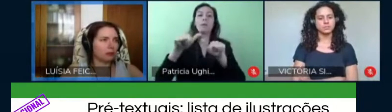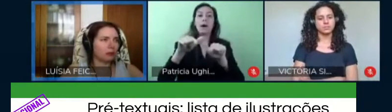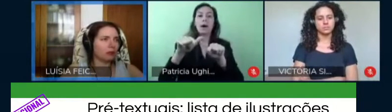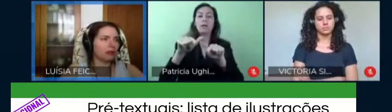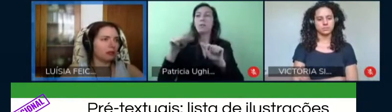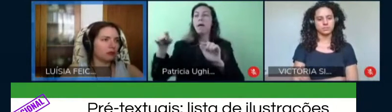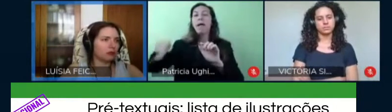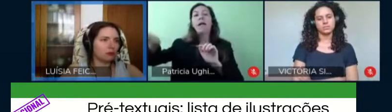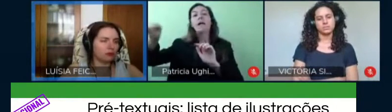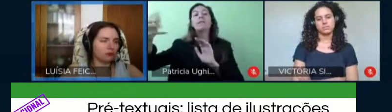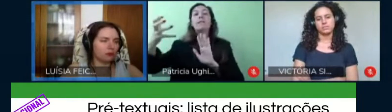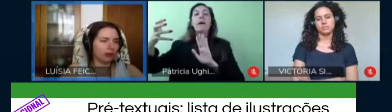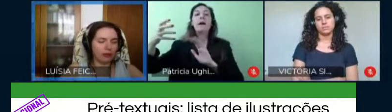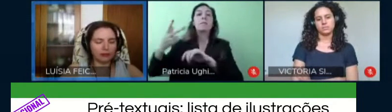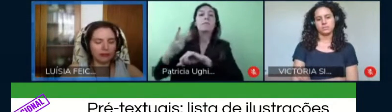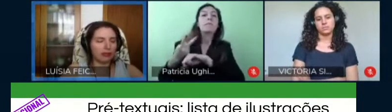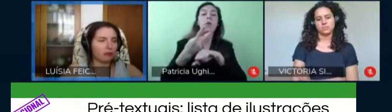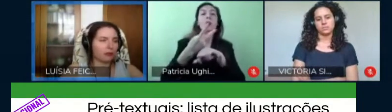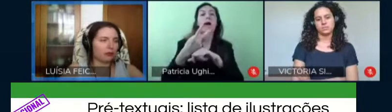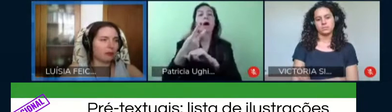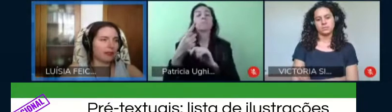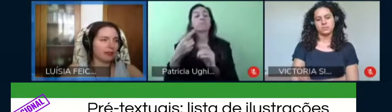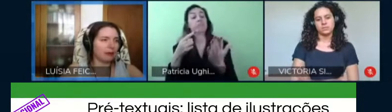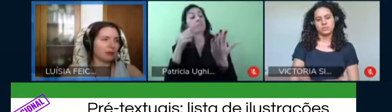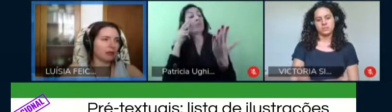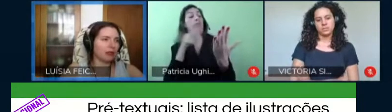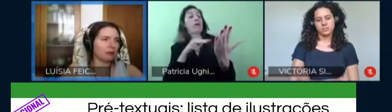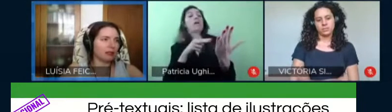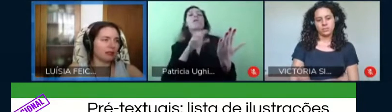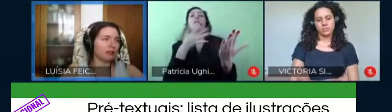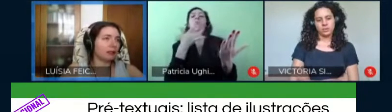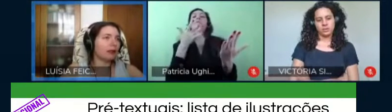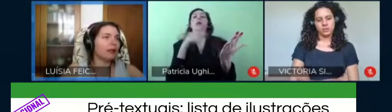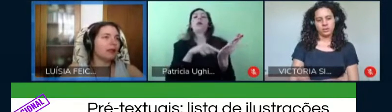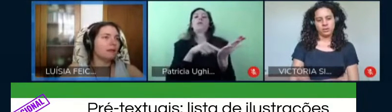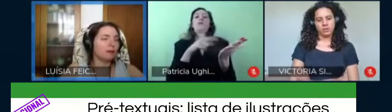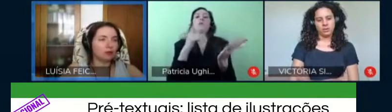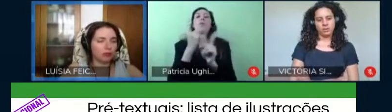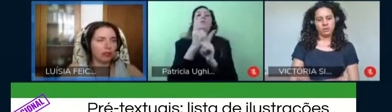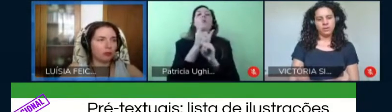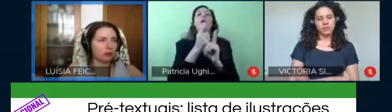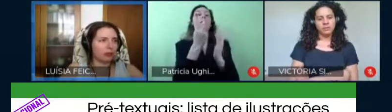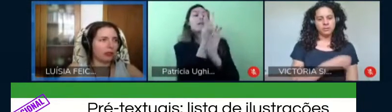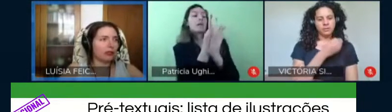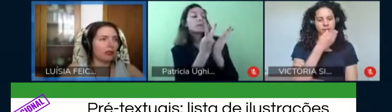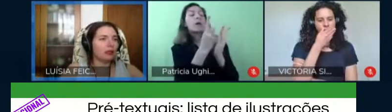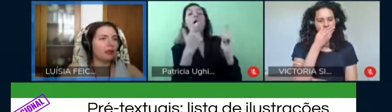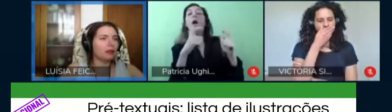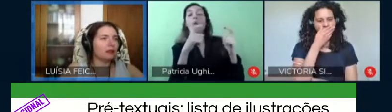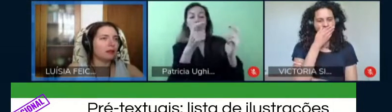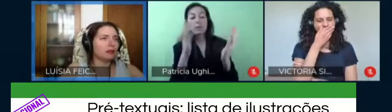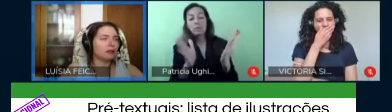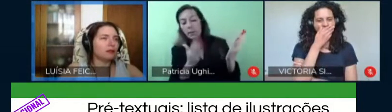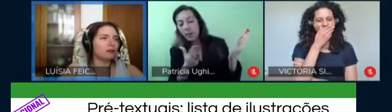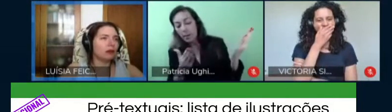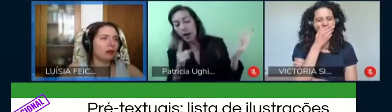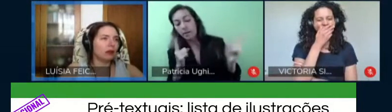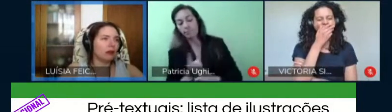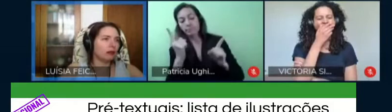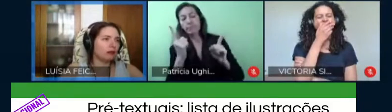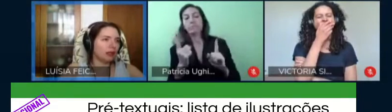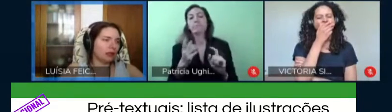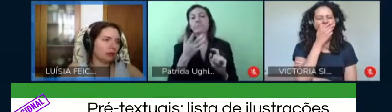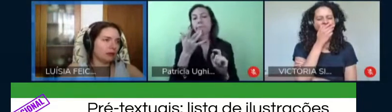o que está procurando, acessar de uma forma mais rápida o que ele precisa, o teu leitor, né?